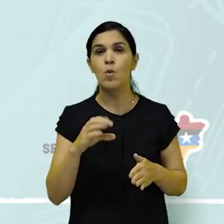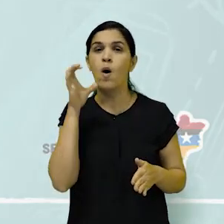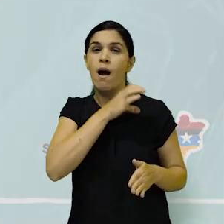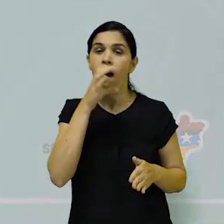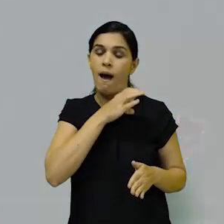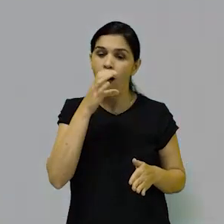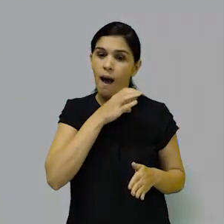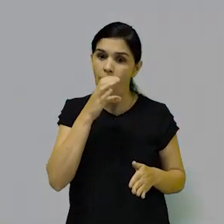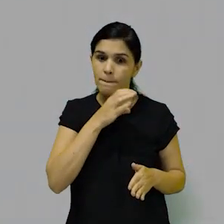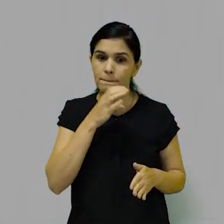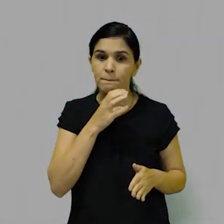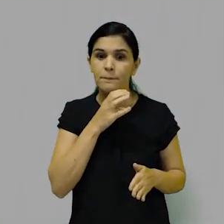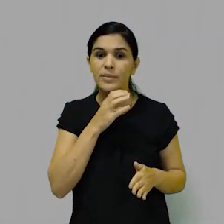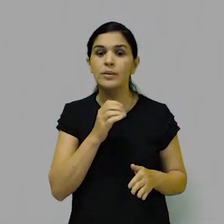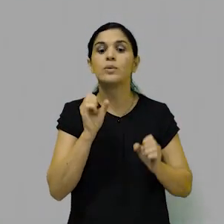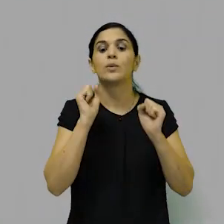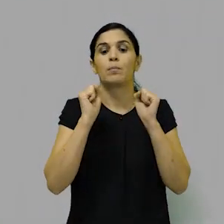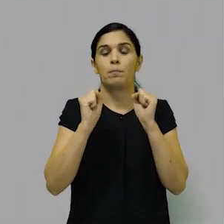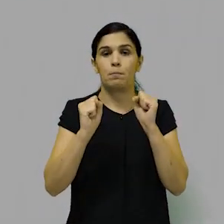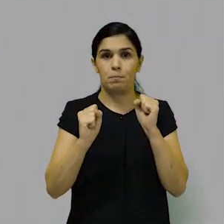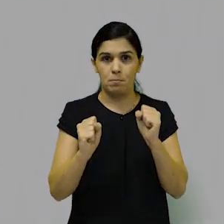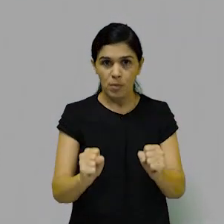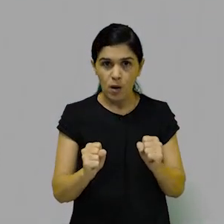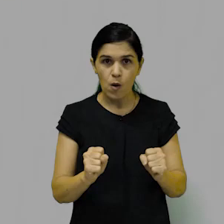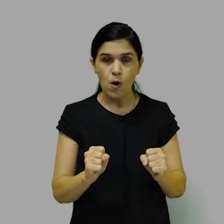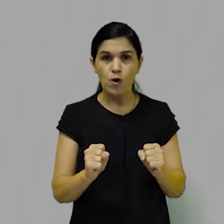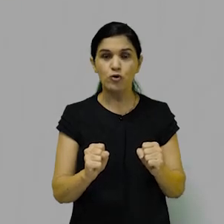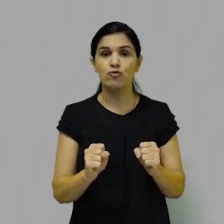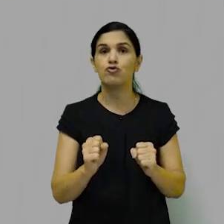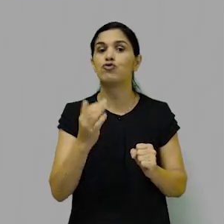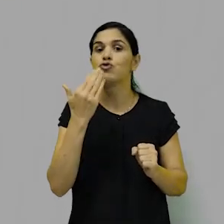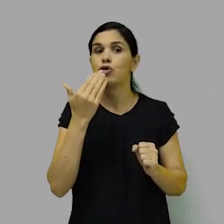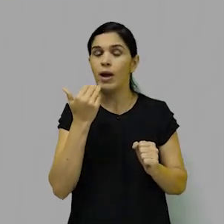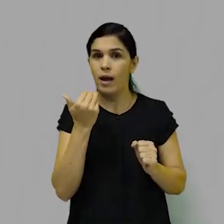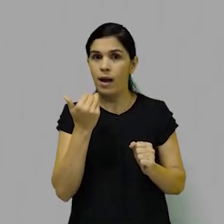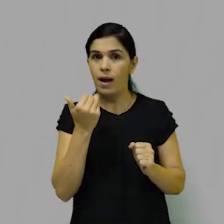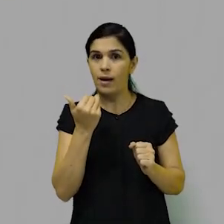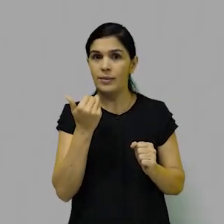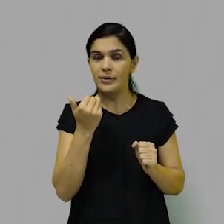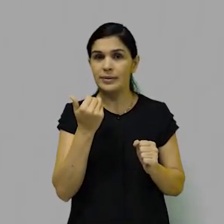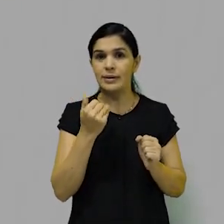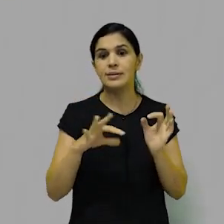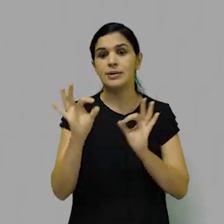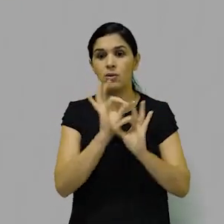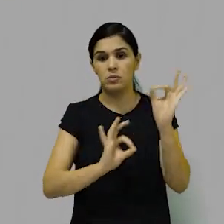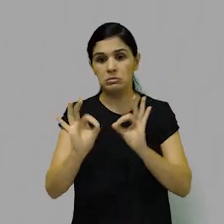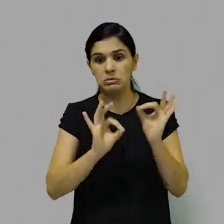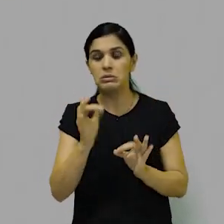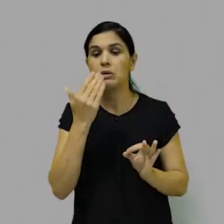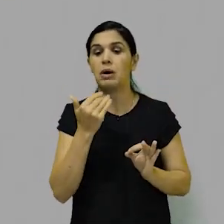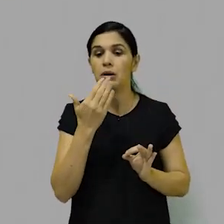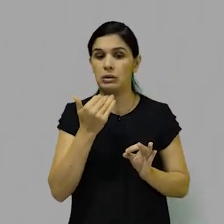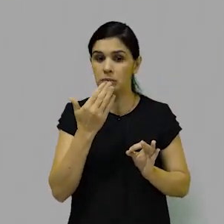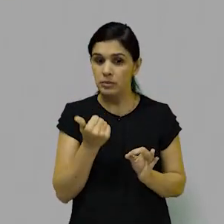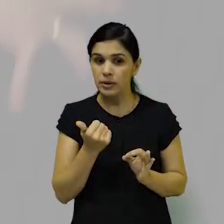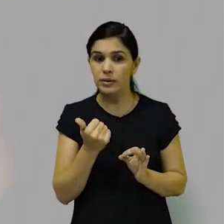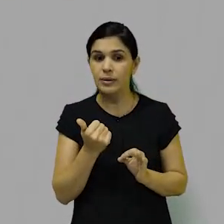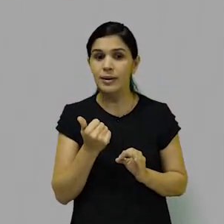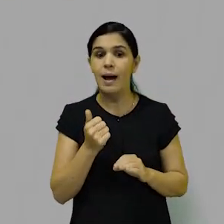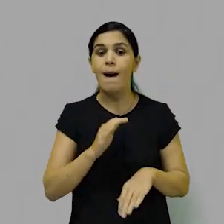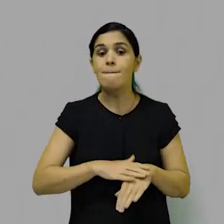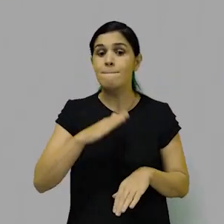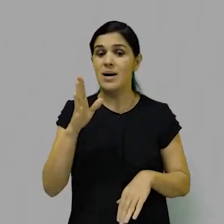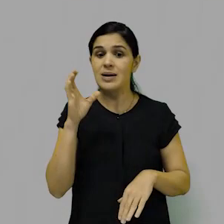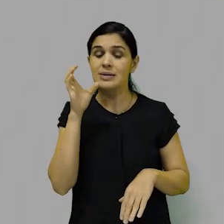isso, seguir dietas menos restritas e mais relaxadas. O ectomorfo, galerinha, é aquele indivíduo, aquela prima que